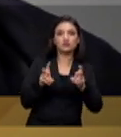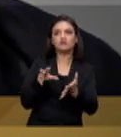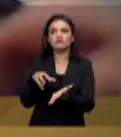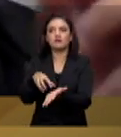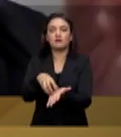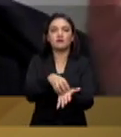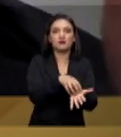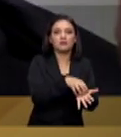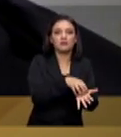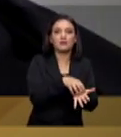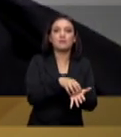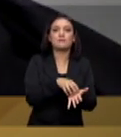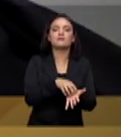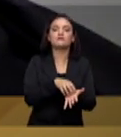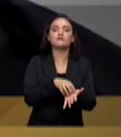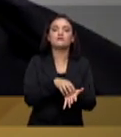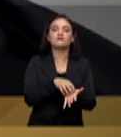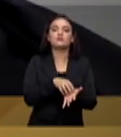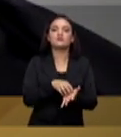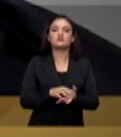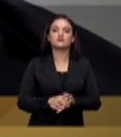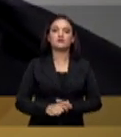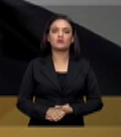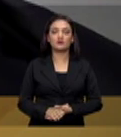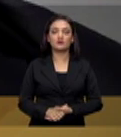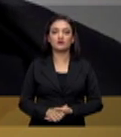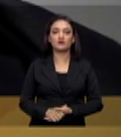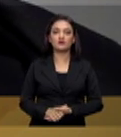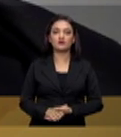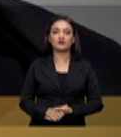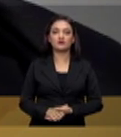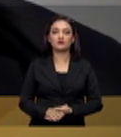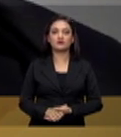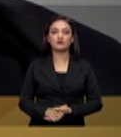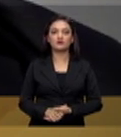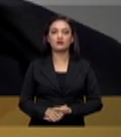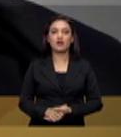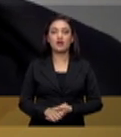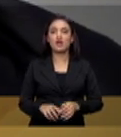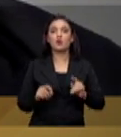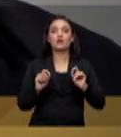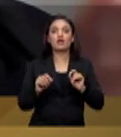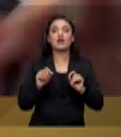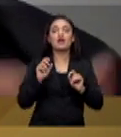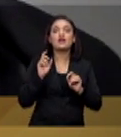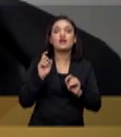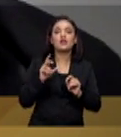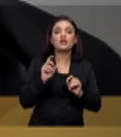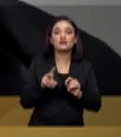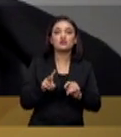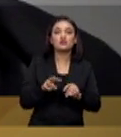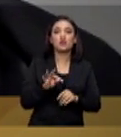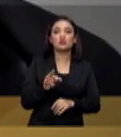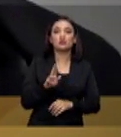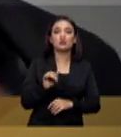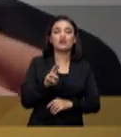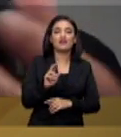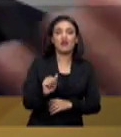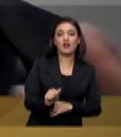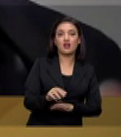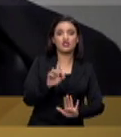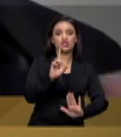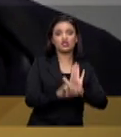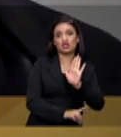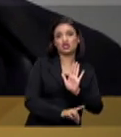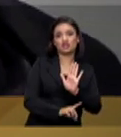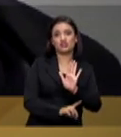na verdade, é um falso mandado de segurança de tutela de direito subjetivo. A rigor,